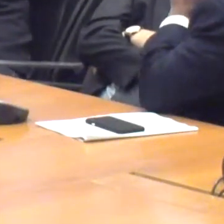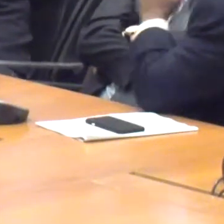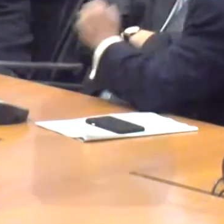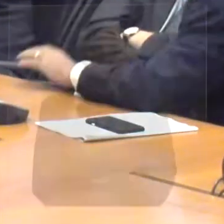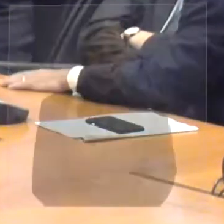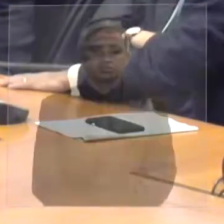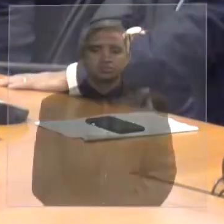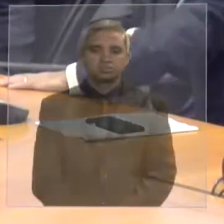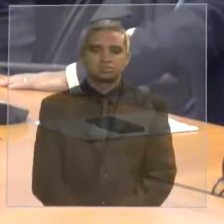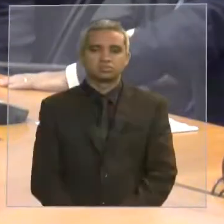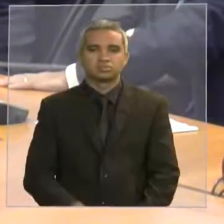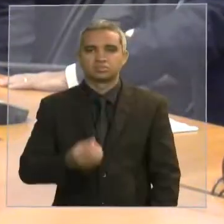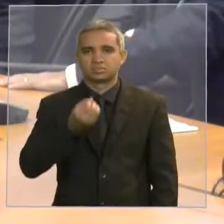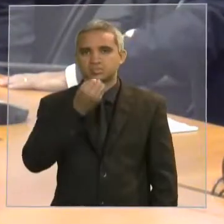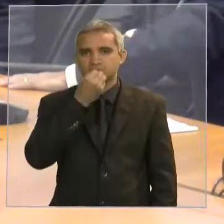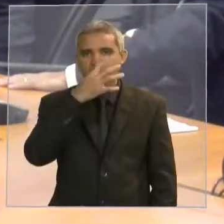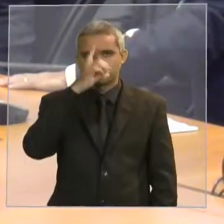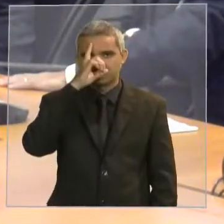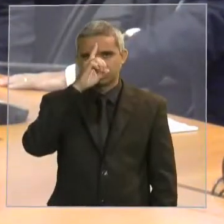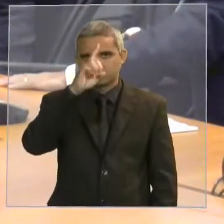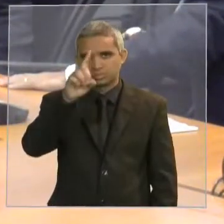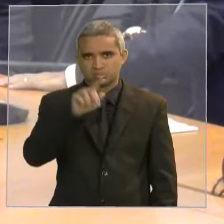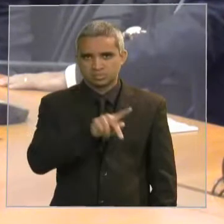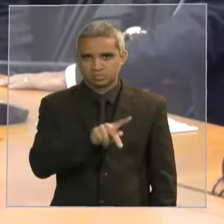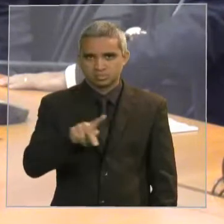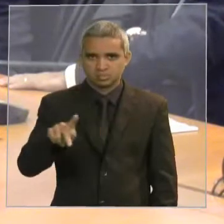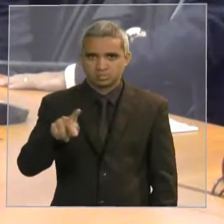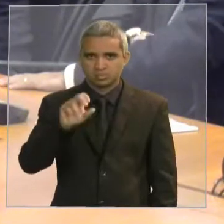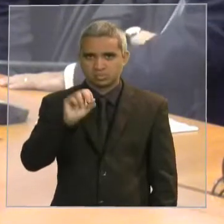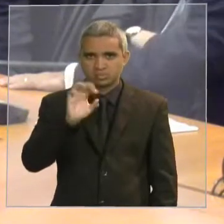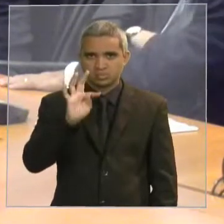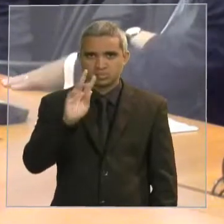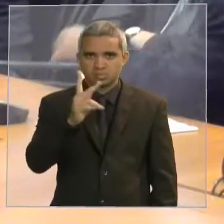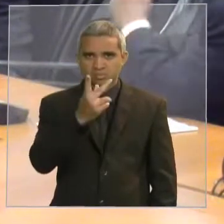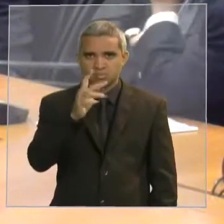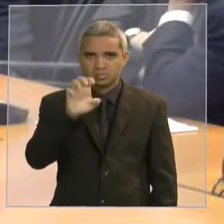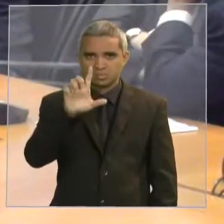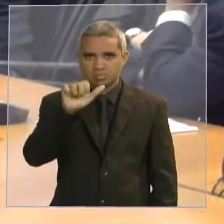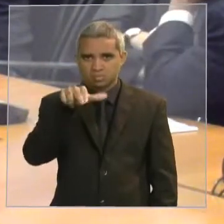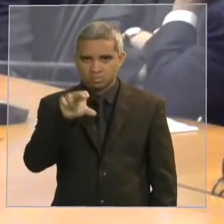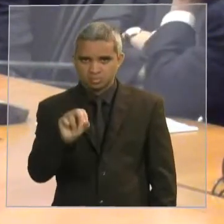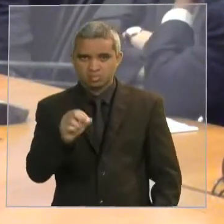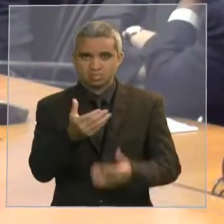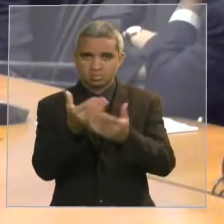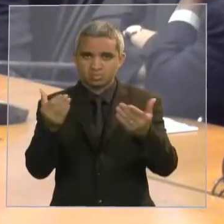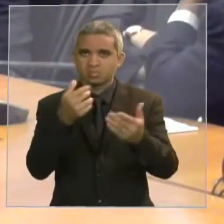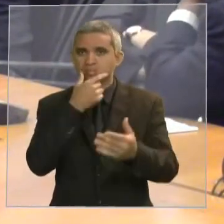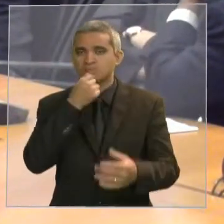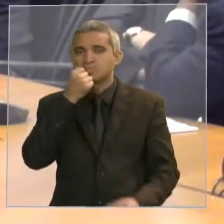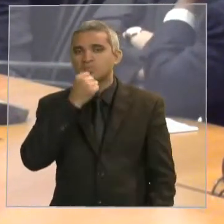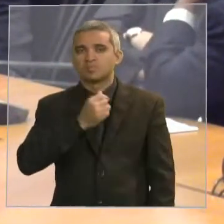Bom dia, presidente Otelino, senhoras e senhores deputados, galeria, imprensa,